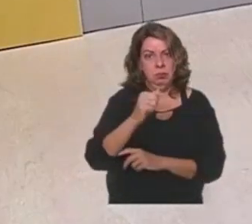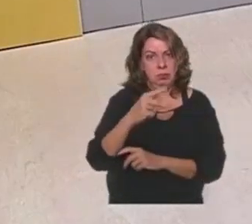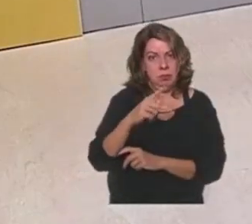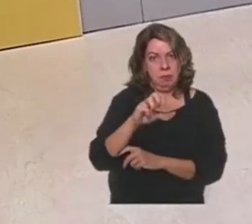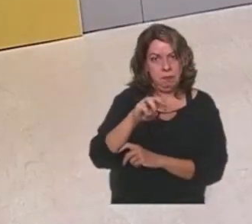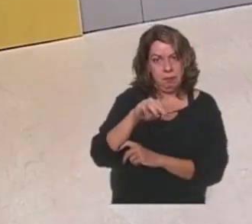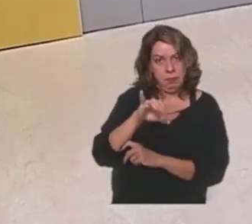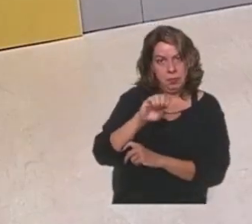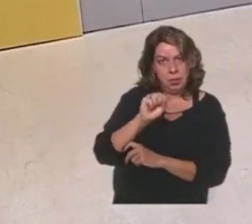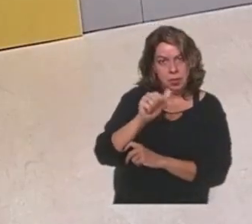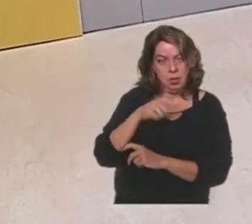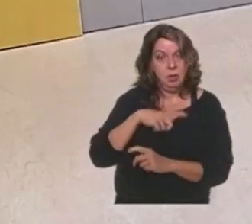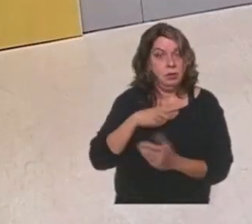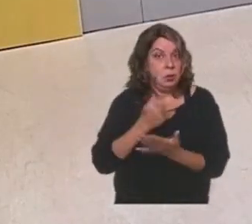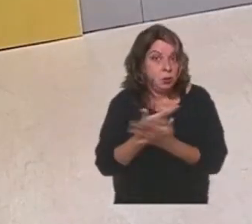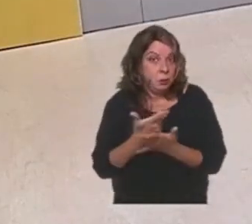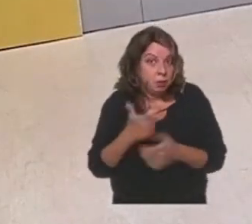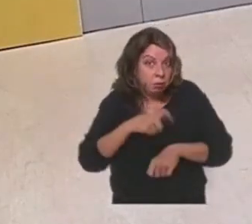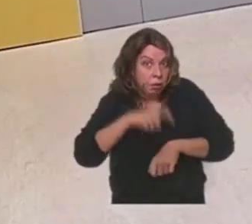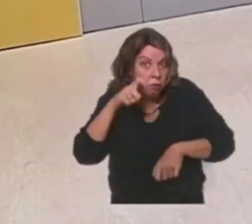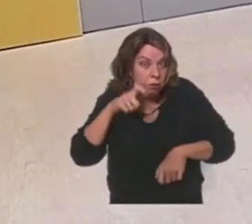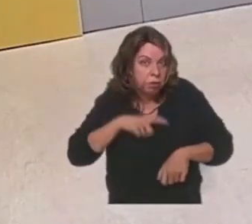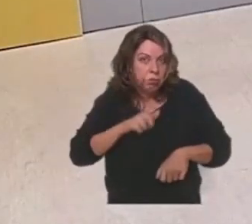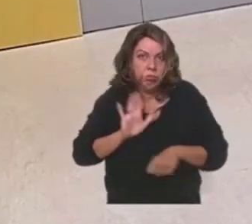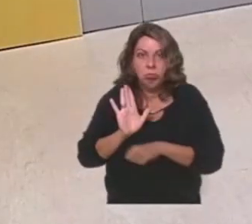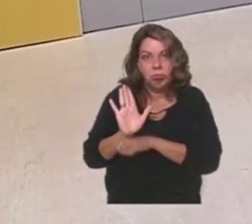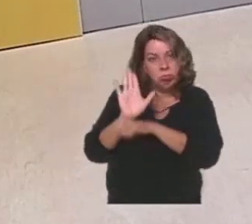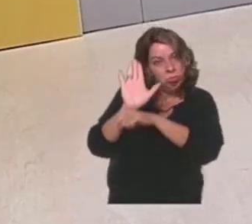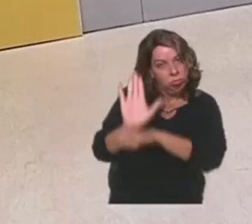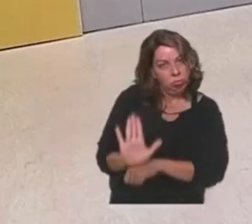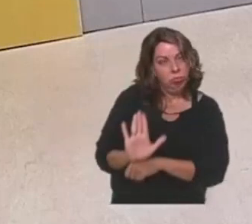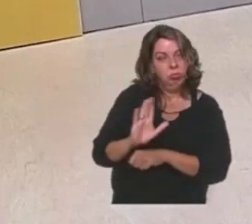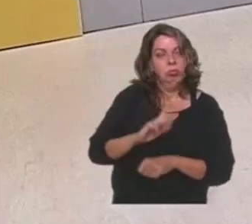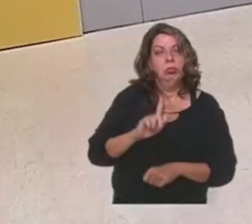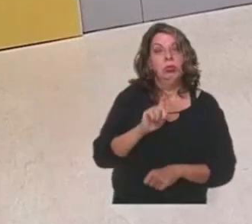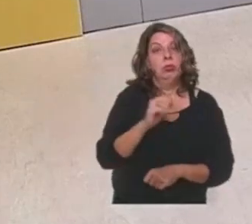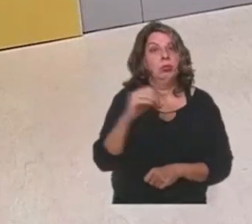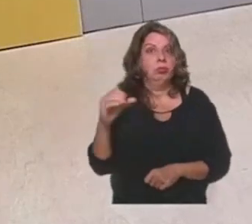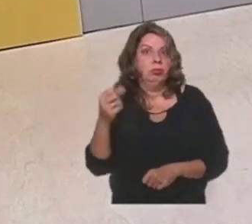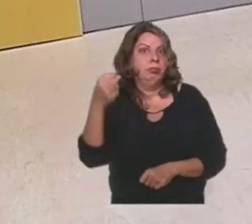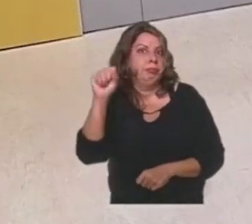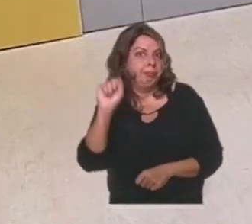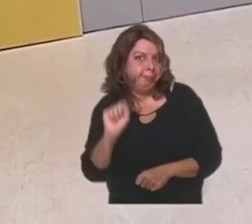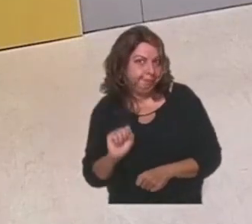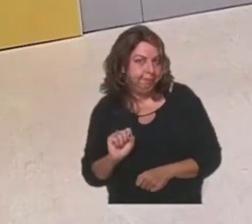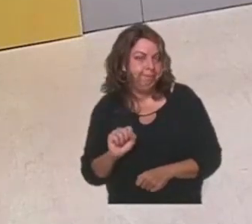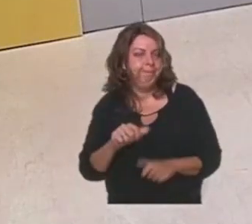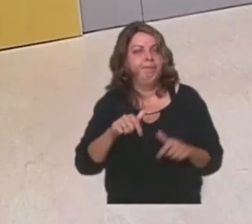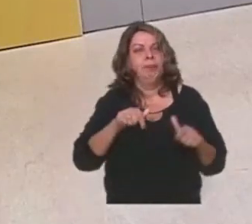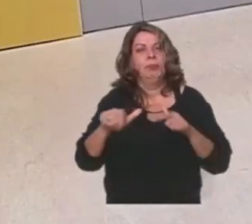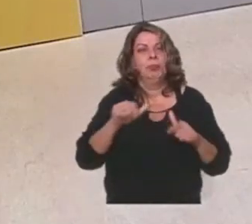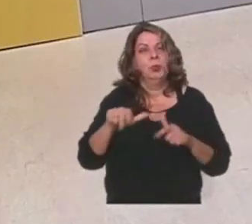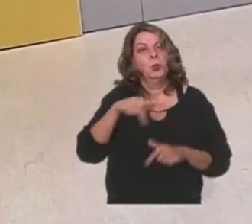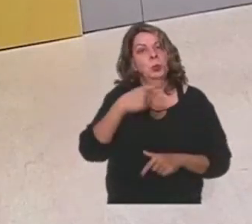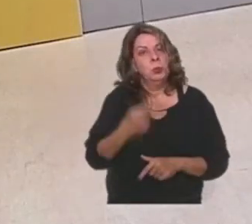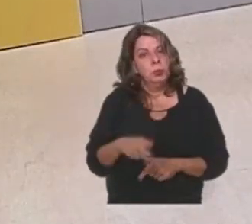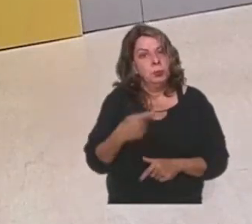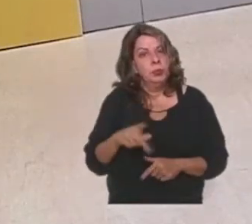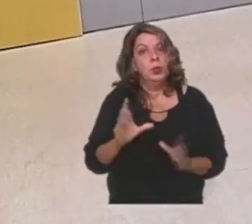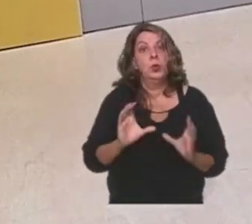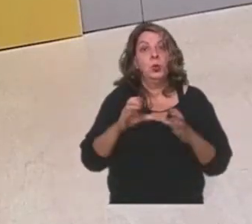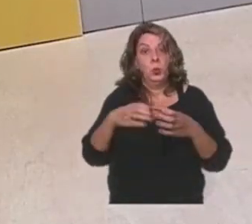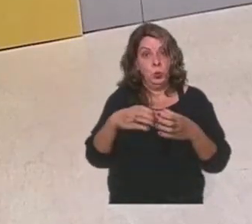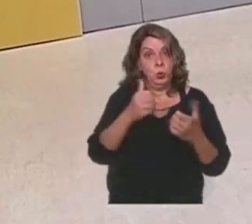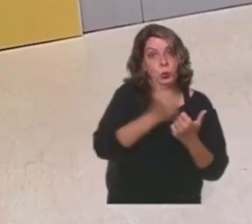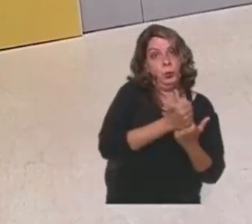você, quando compra o seu título Caju Cap, está automaticamente apoiando e ajudando os trabalhos que são desenvolvidos lá pelo